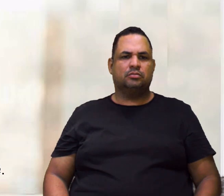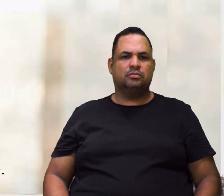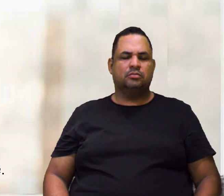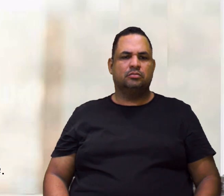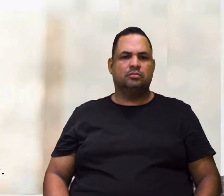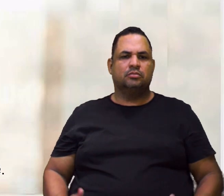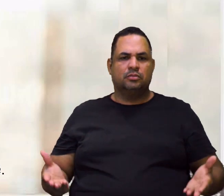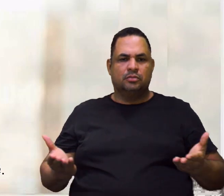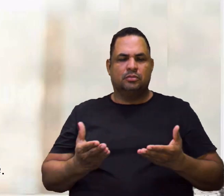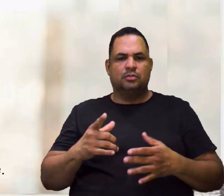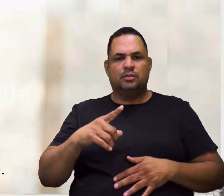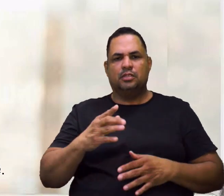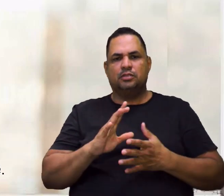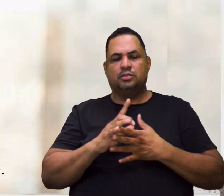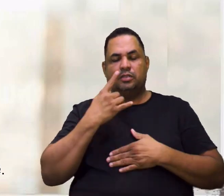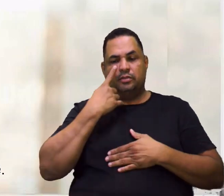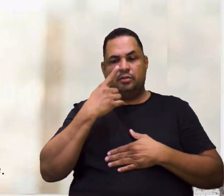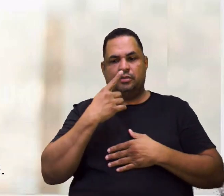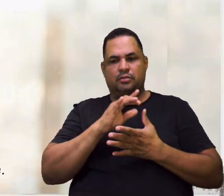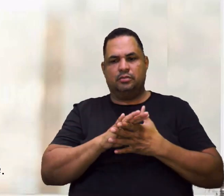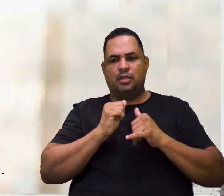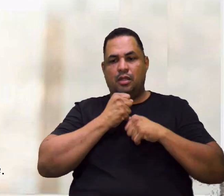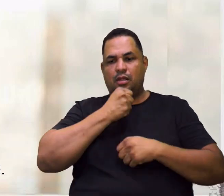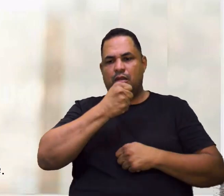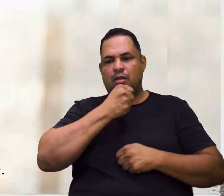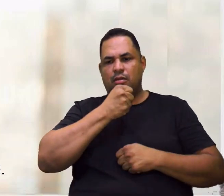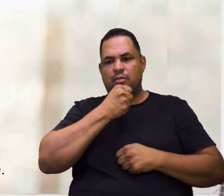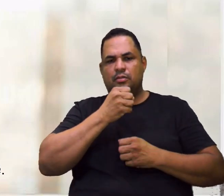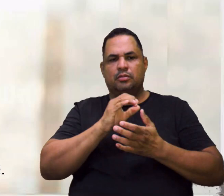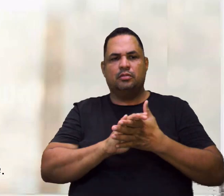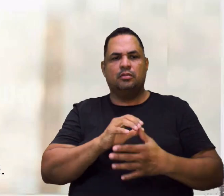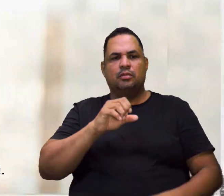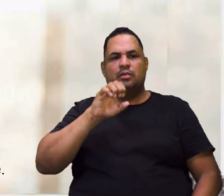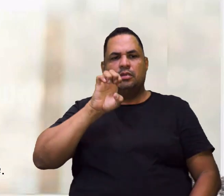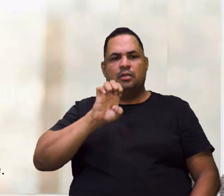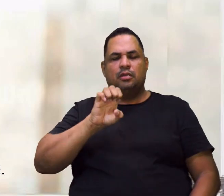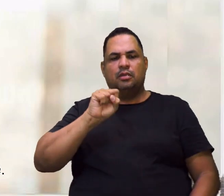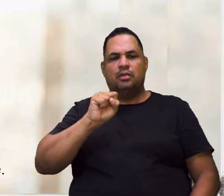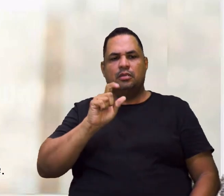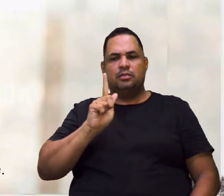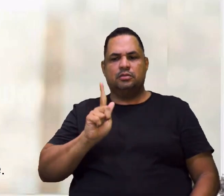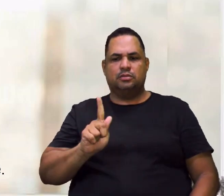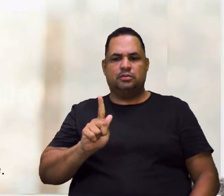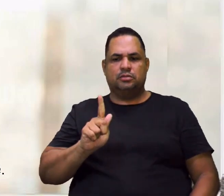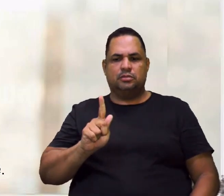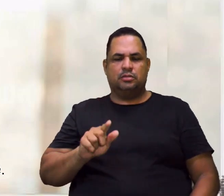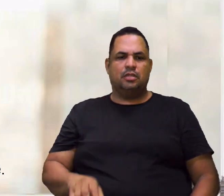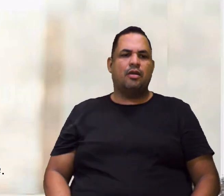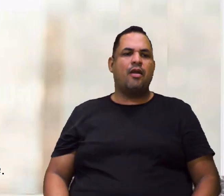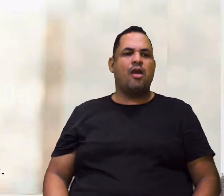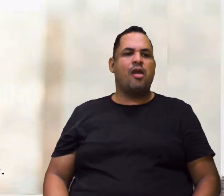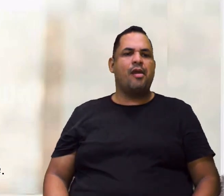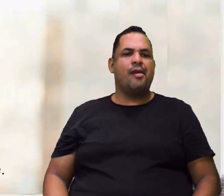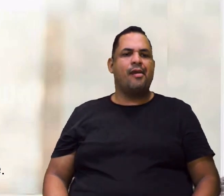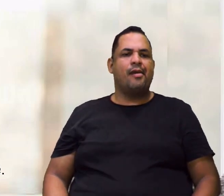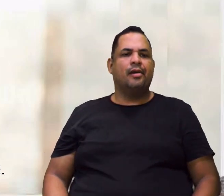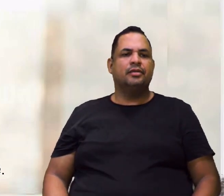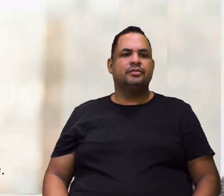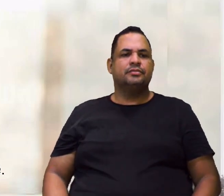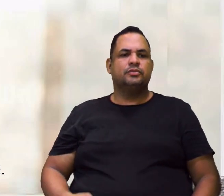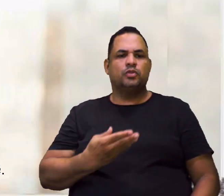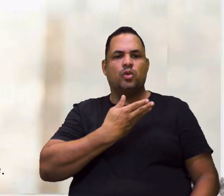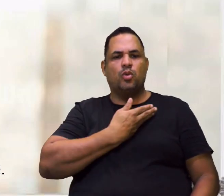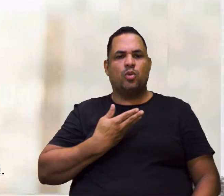Inclusive, já vi muitas reportagens sobre isso dando certo. É o ESG, já ouviu falar dessa palavra? É a